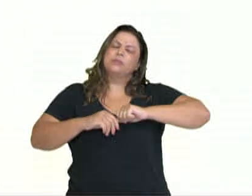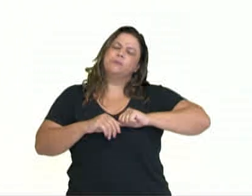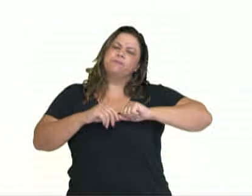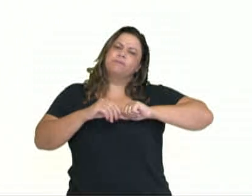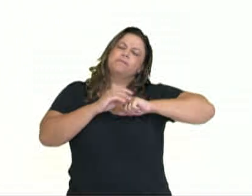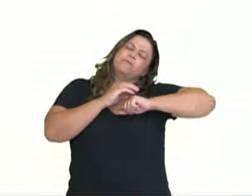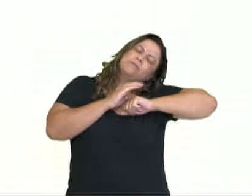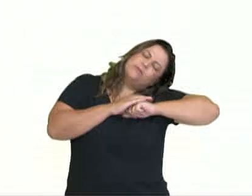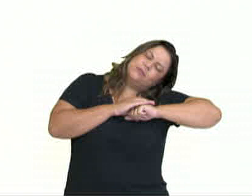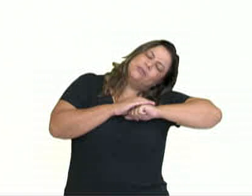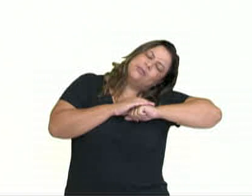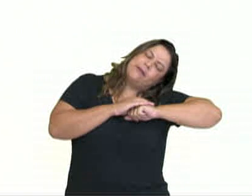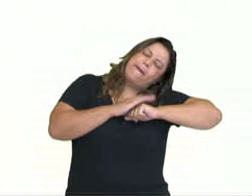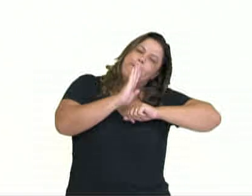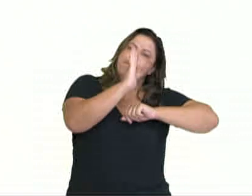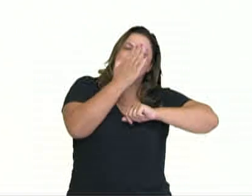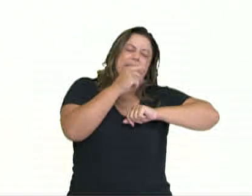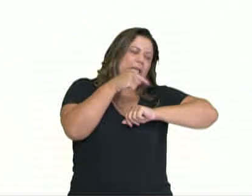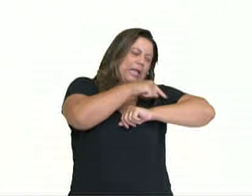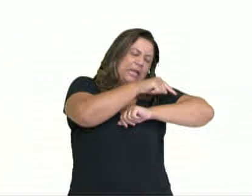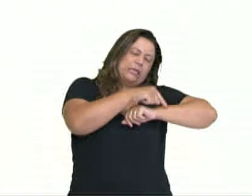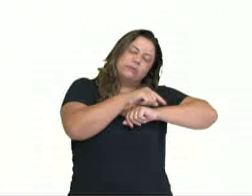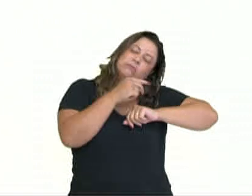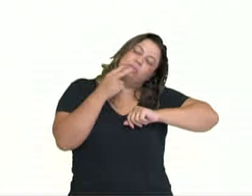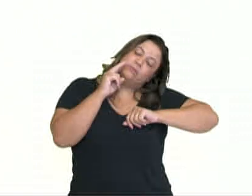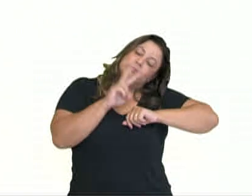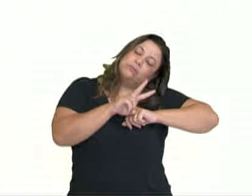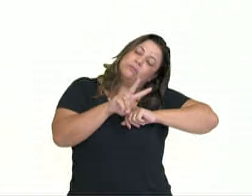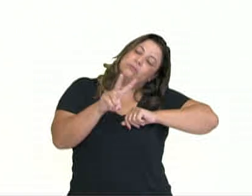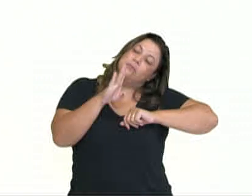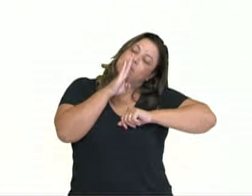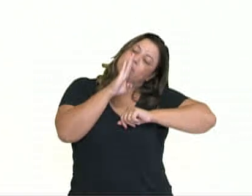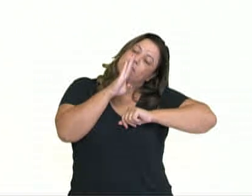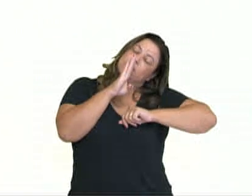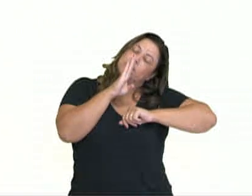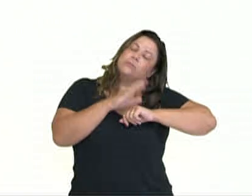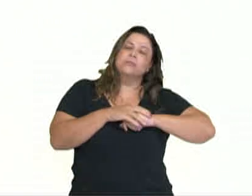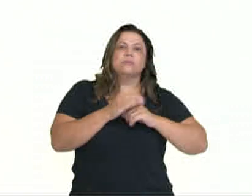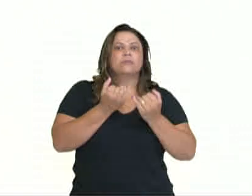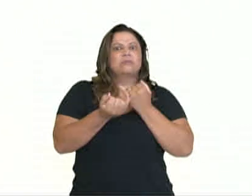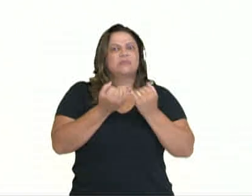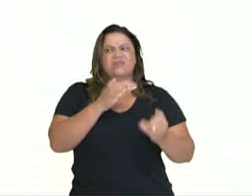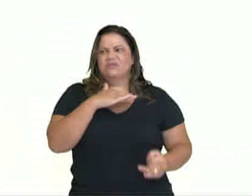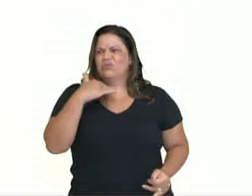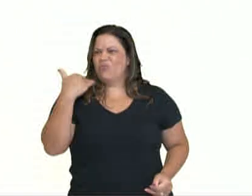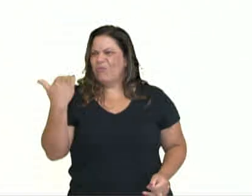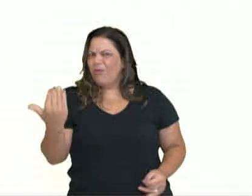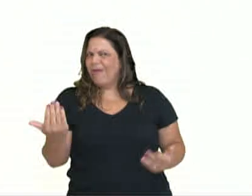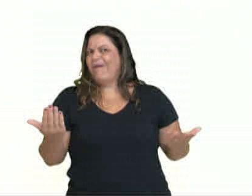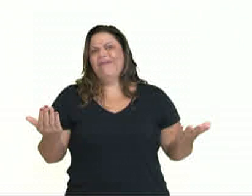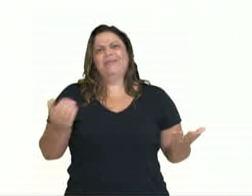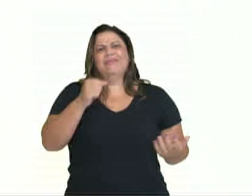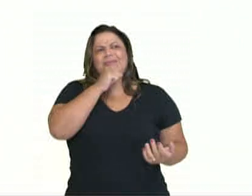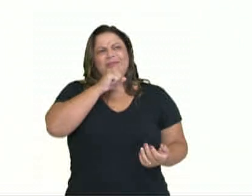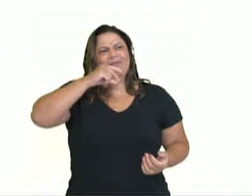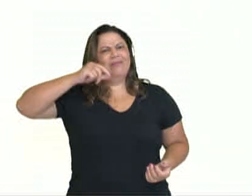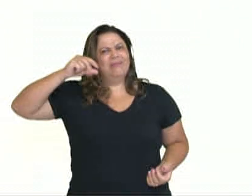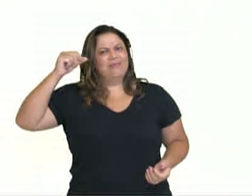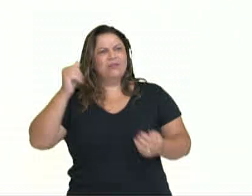carcomida. Ali estávamos os 4, silenciosos como mortos num antigo barco de